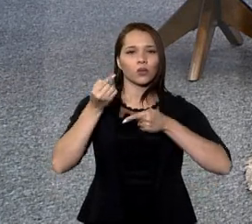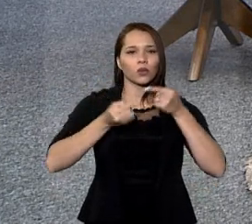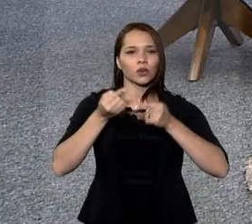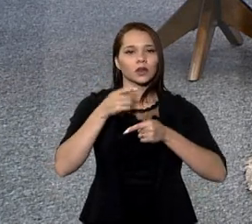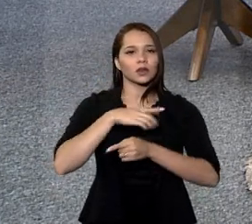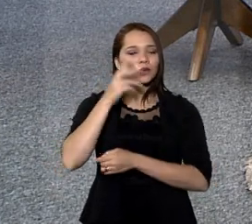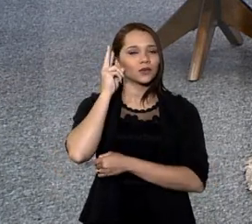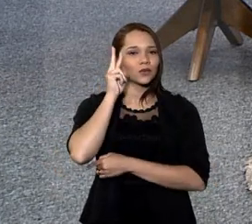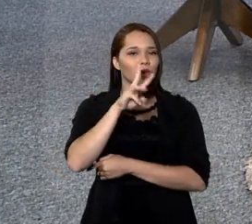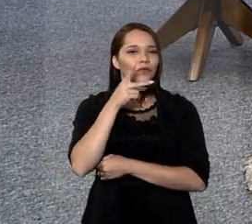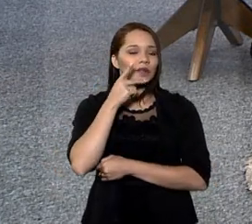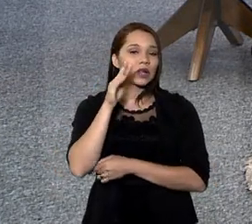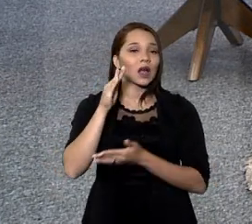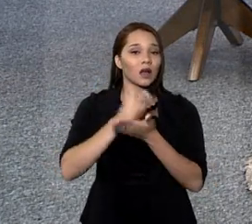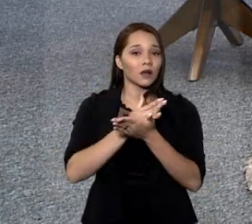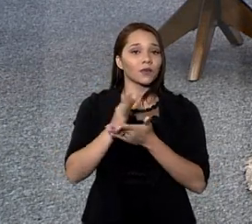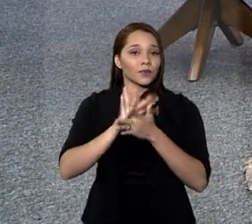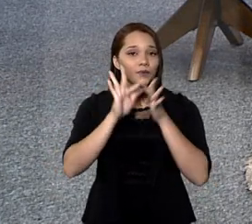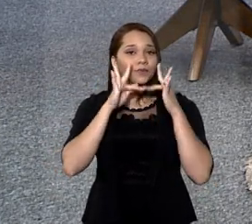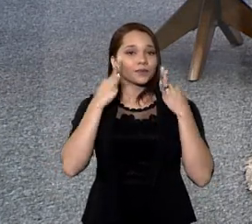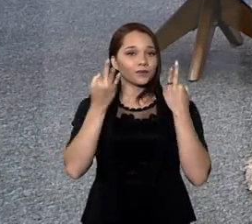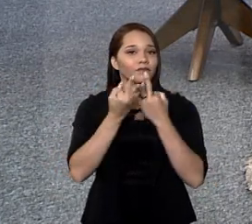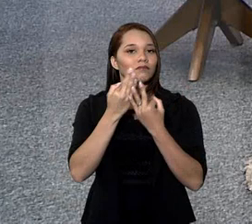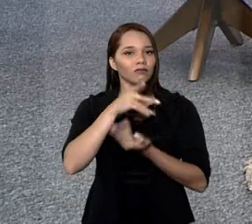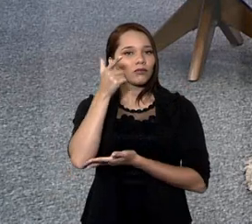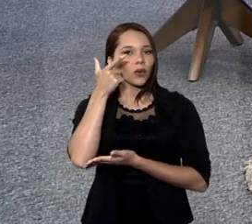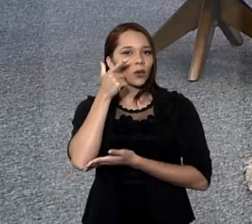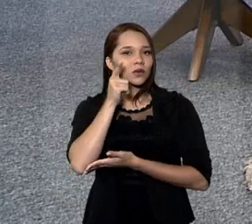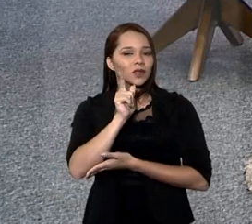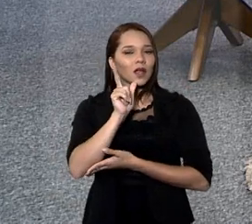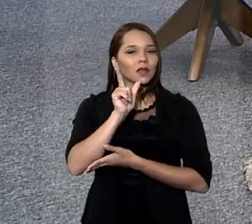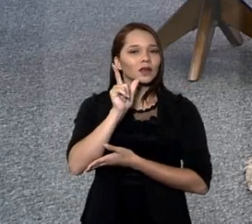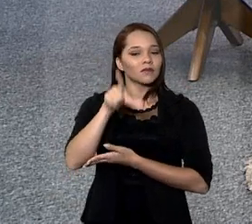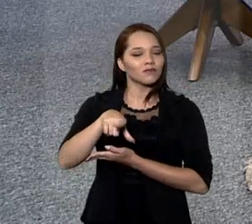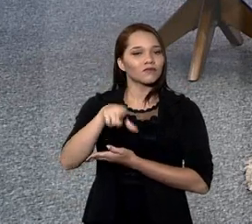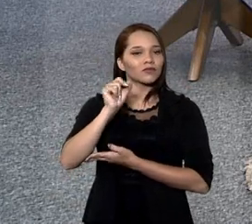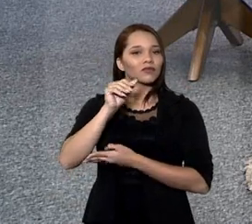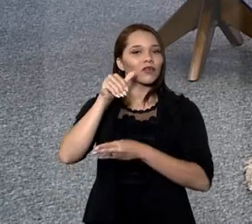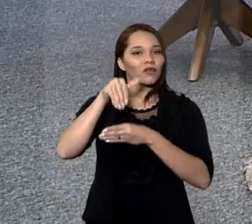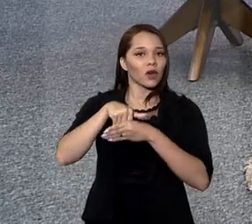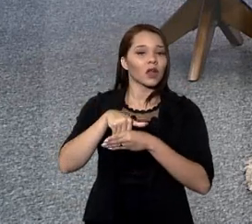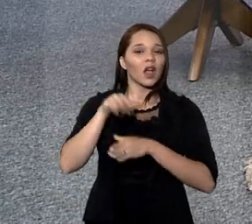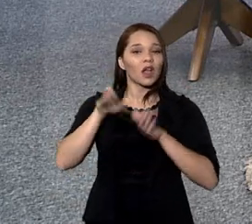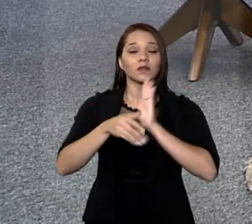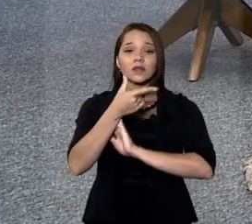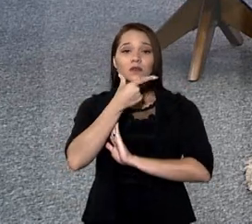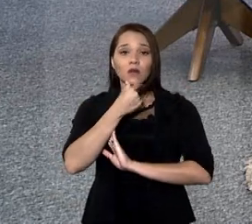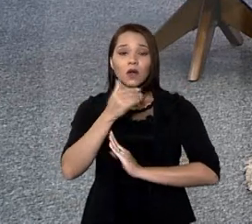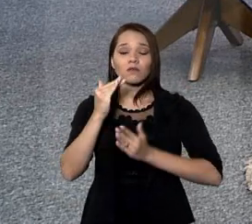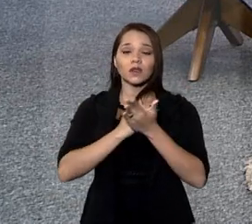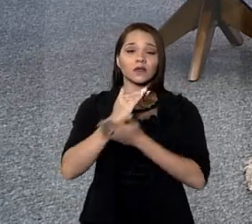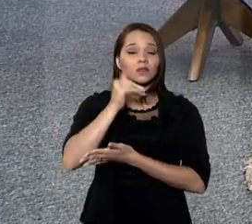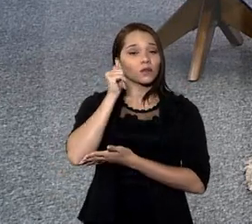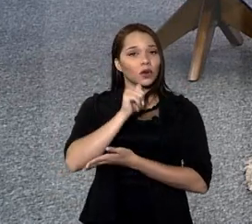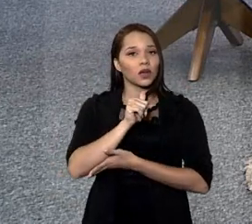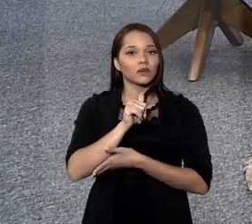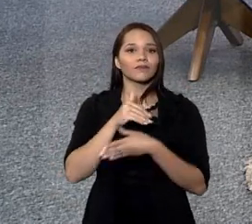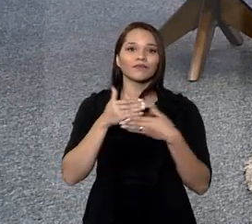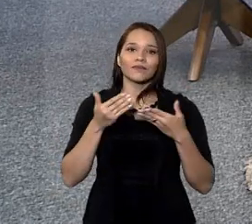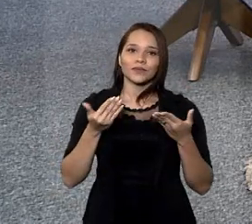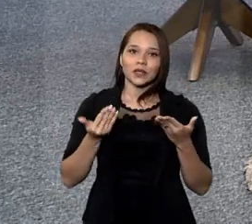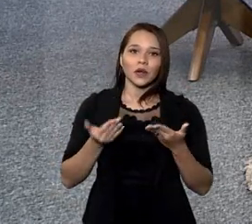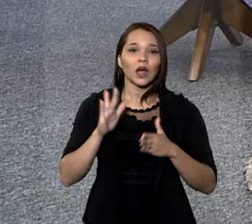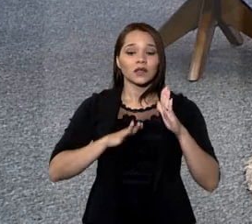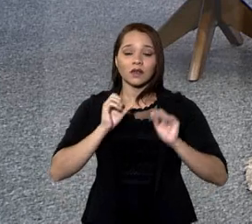na política uma história que determinadas famílias conseguem que ser eleitas então às vezes é um homem às vezes é uma mulher então